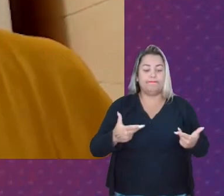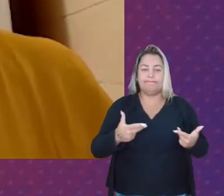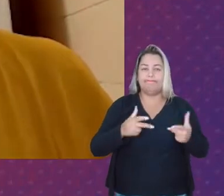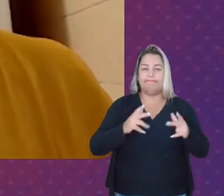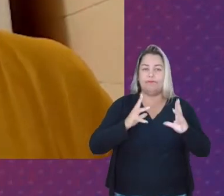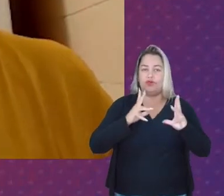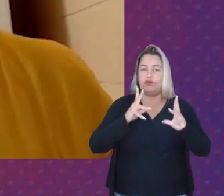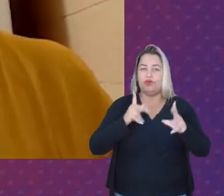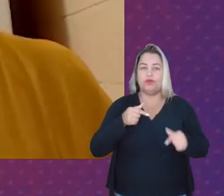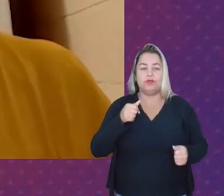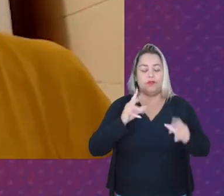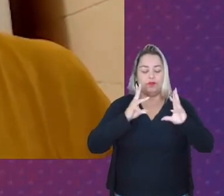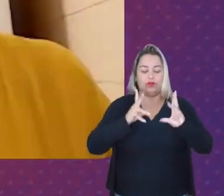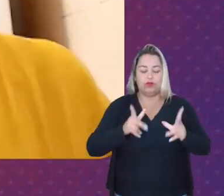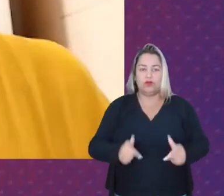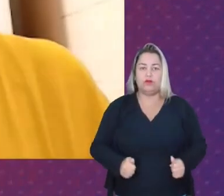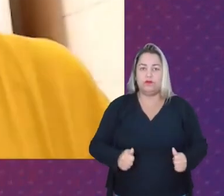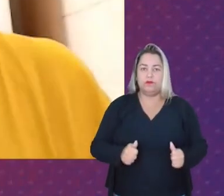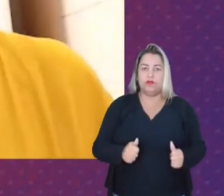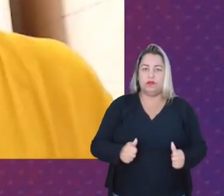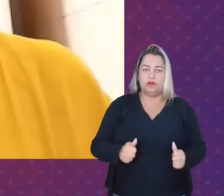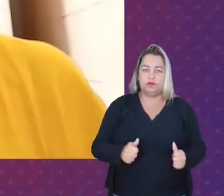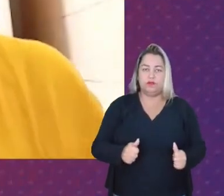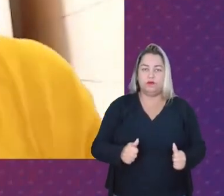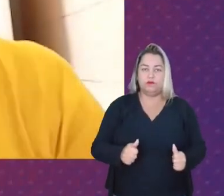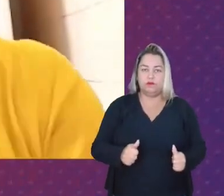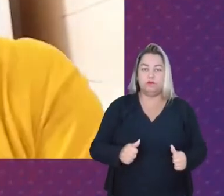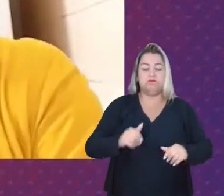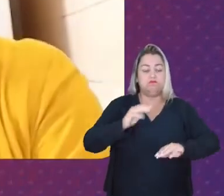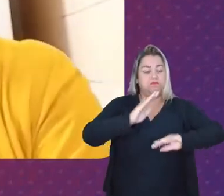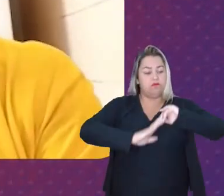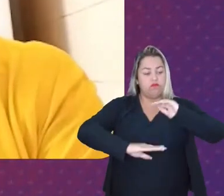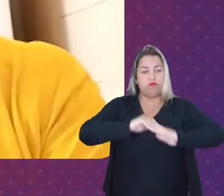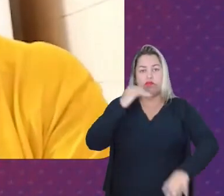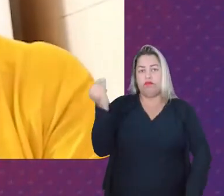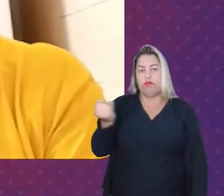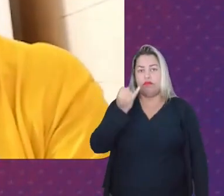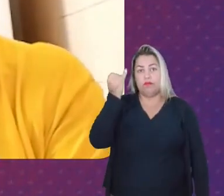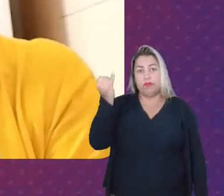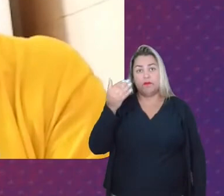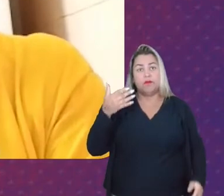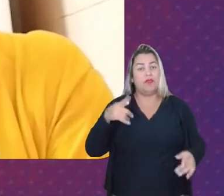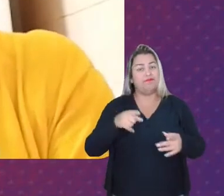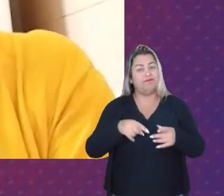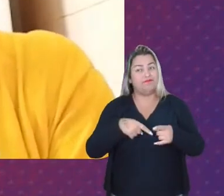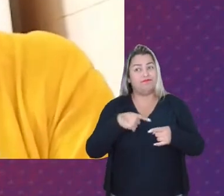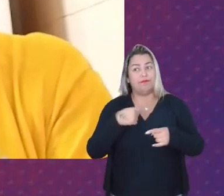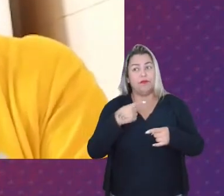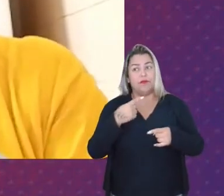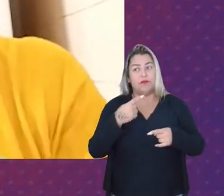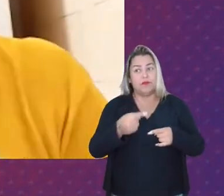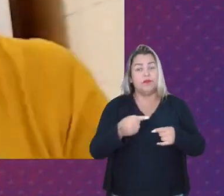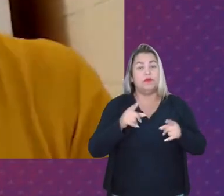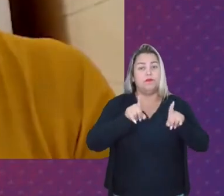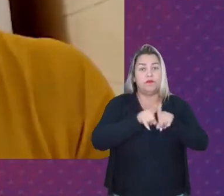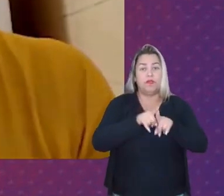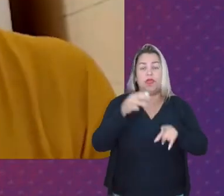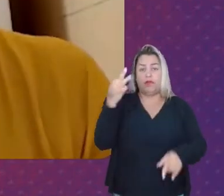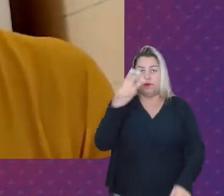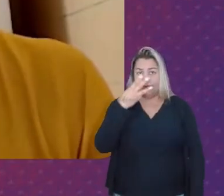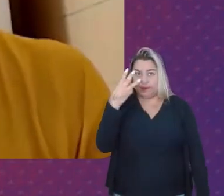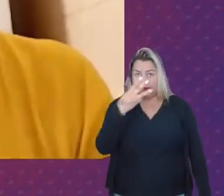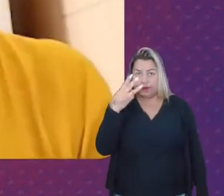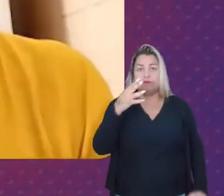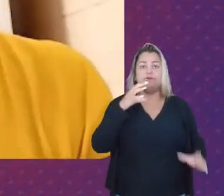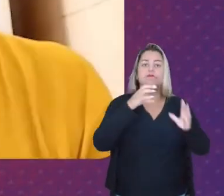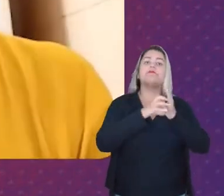distribuiu com os companheiros. Então, foi uma atuação bem importante naquele momento. E aí chegou a terceira